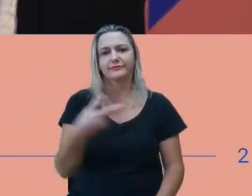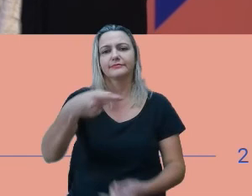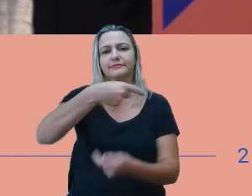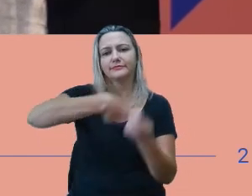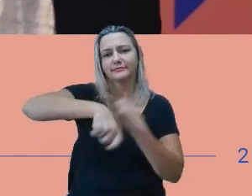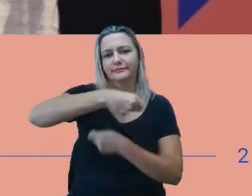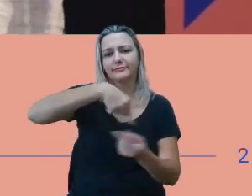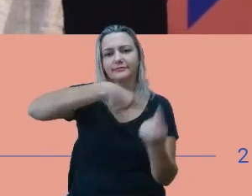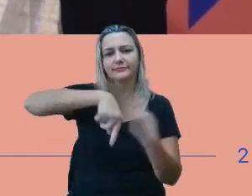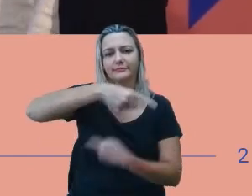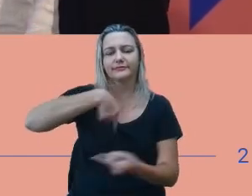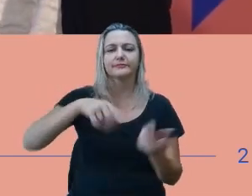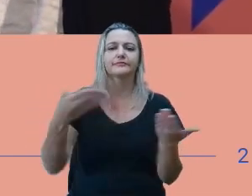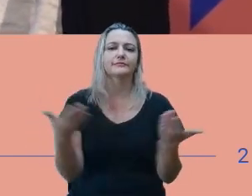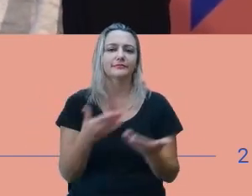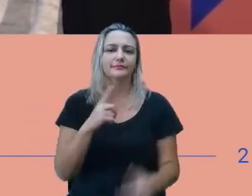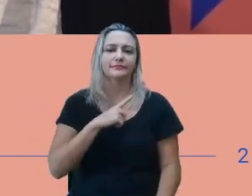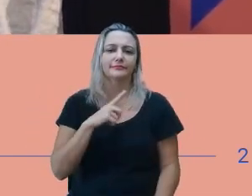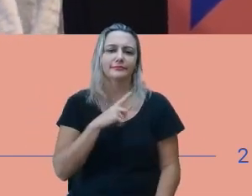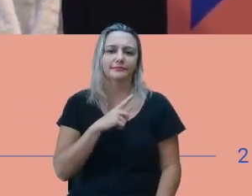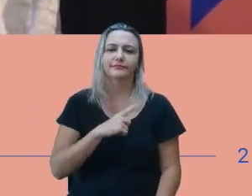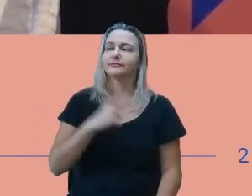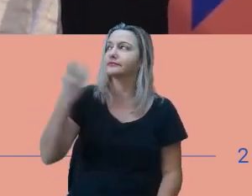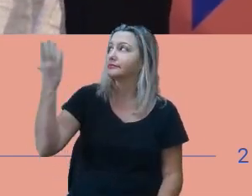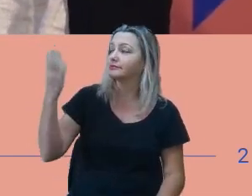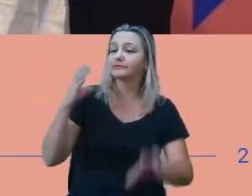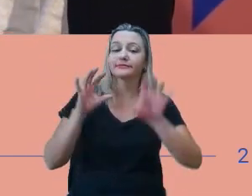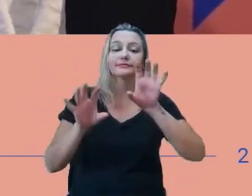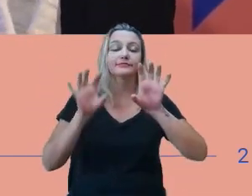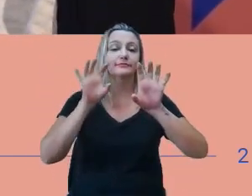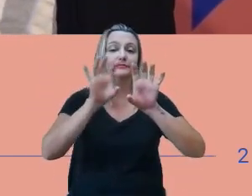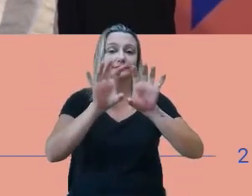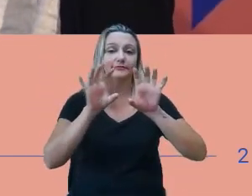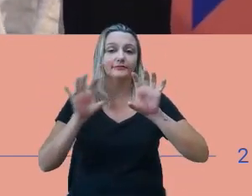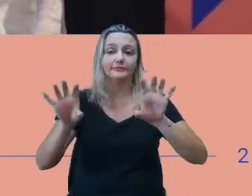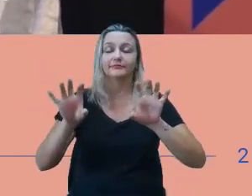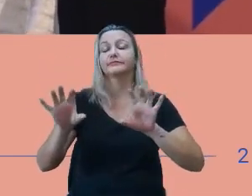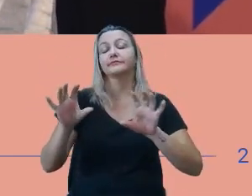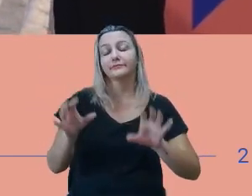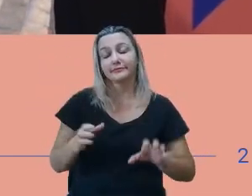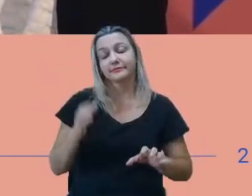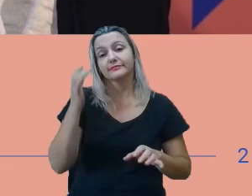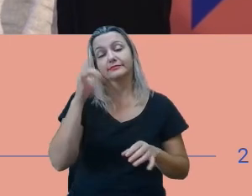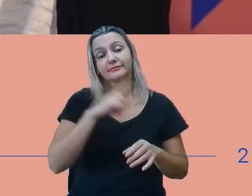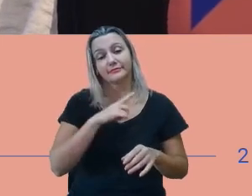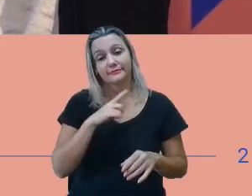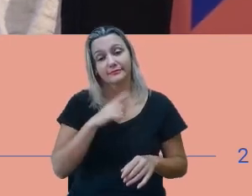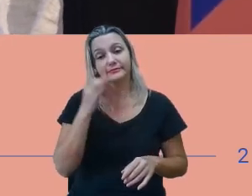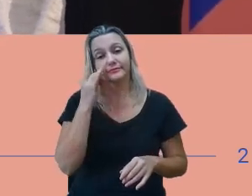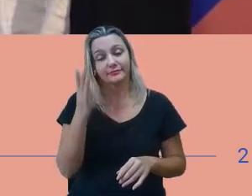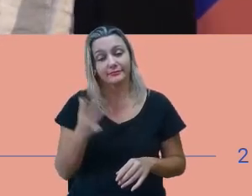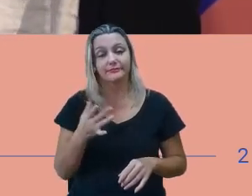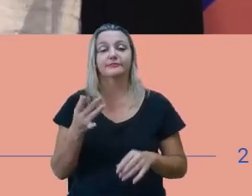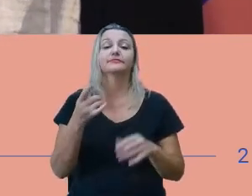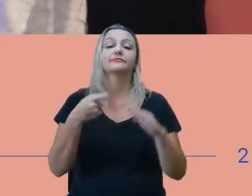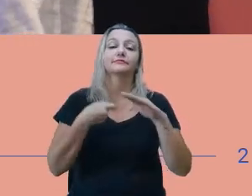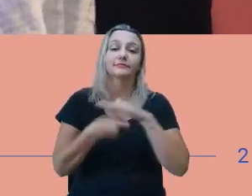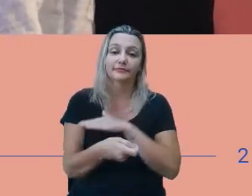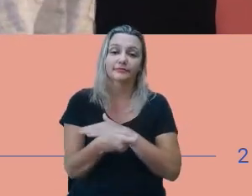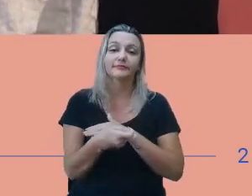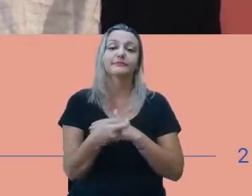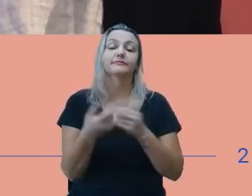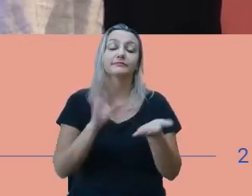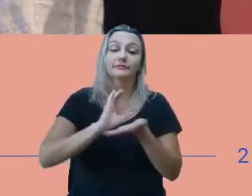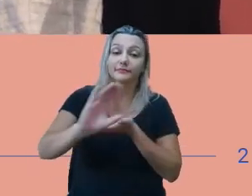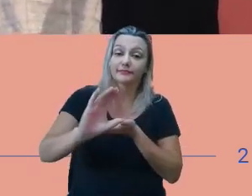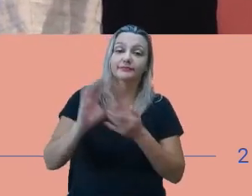tem um ecossistema perfeito para facilitar acesso a recursos tecnológicos recursos financeiros e realmente a trazer